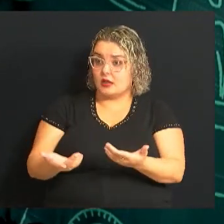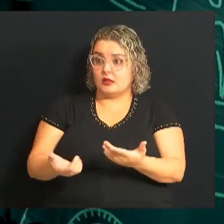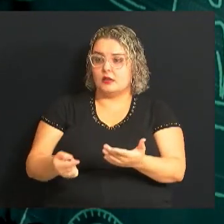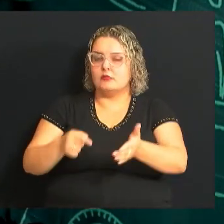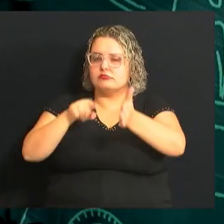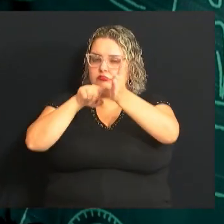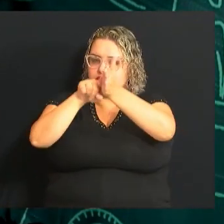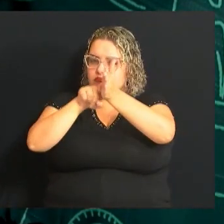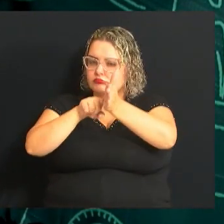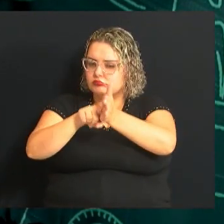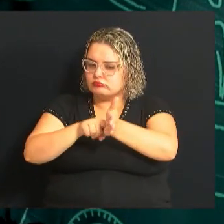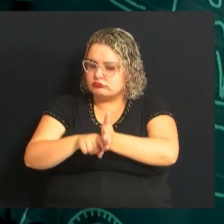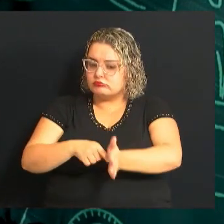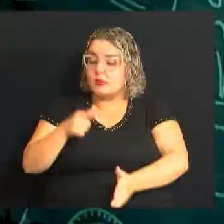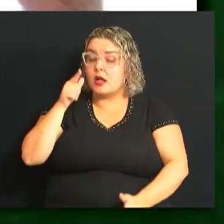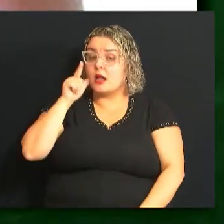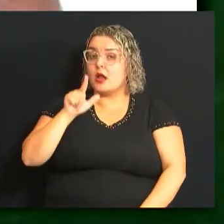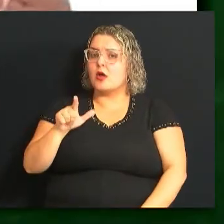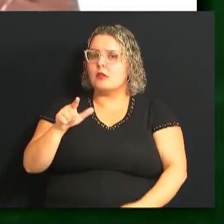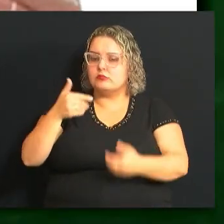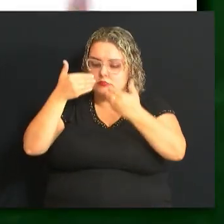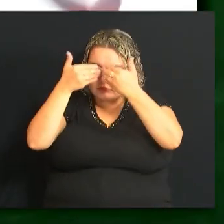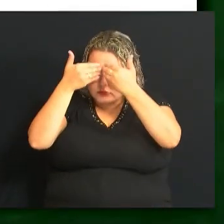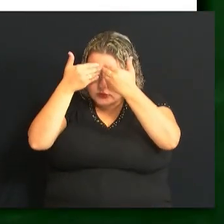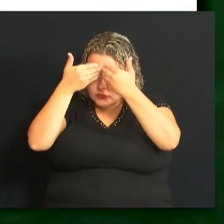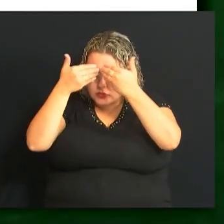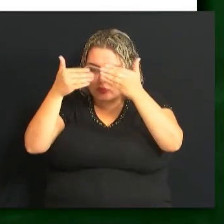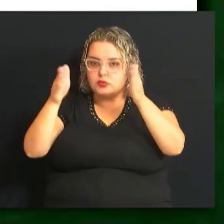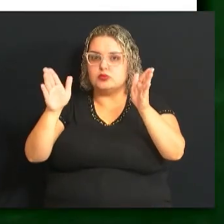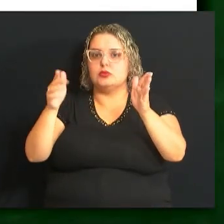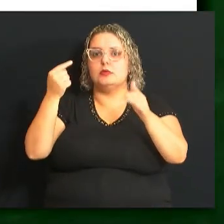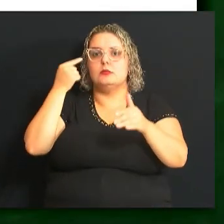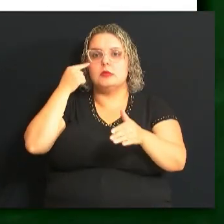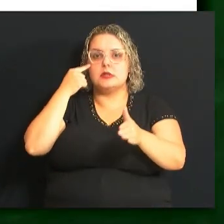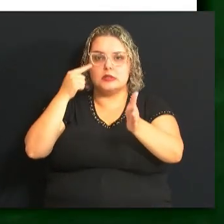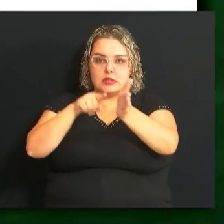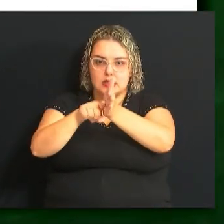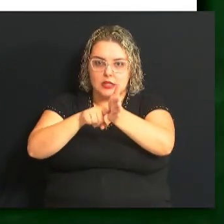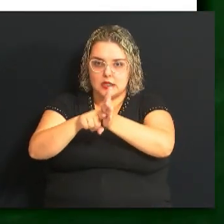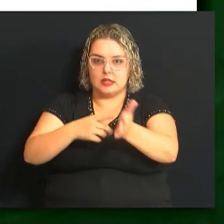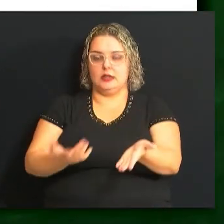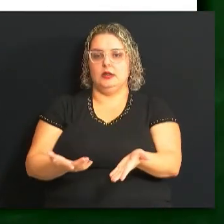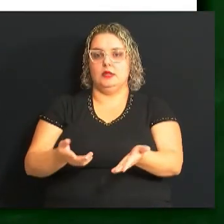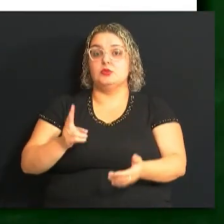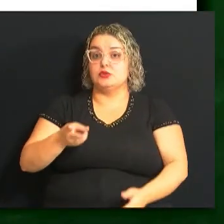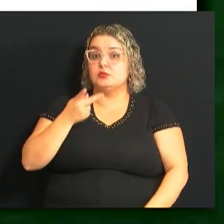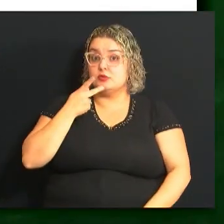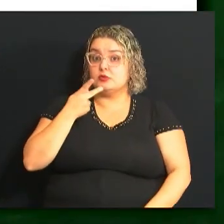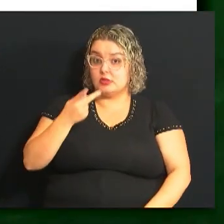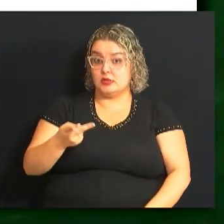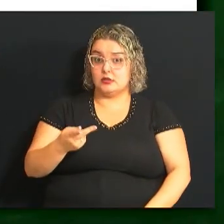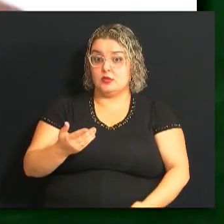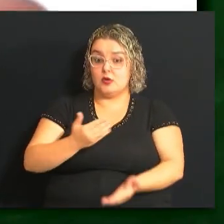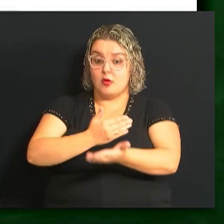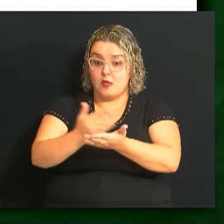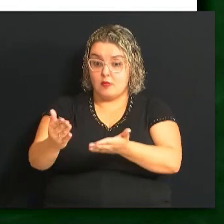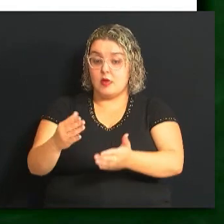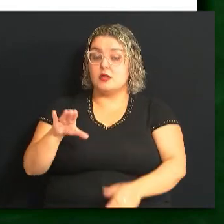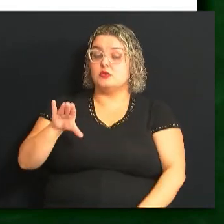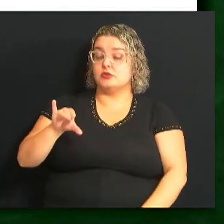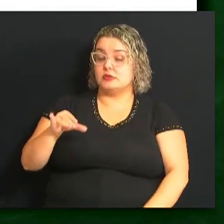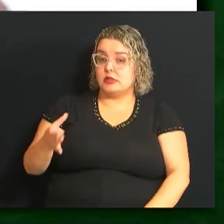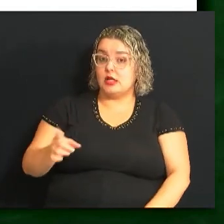para que ele consiga pensar na pesquisa, né? Eu sempre digo que em iniciação científica o mais importante não é o